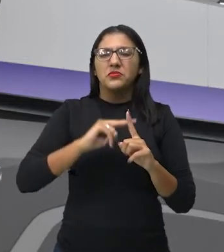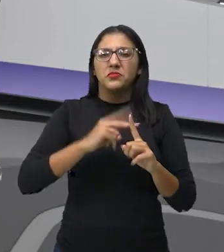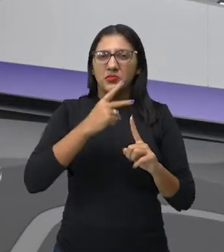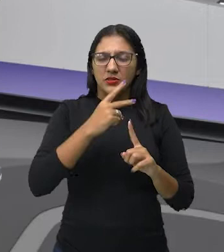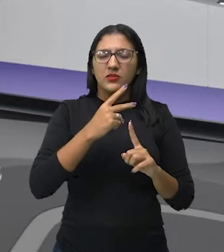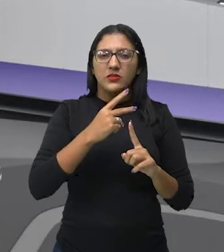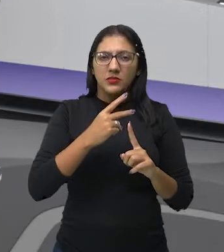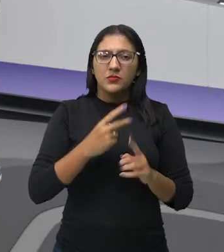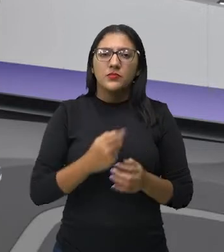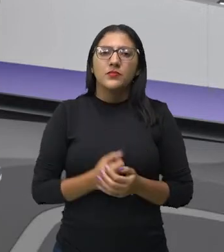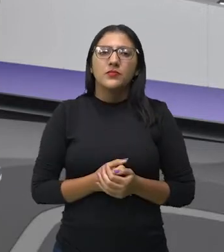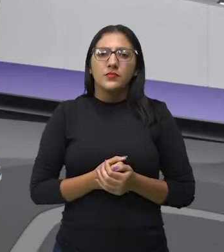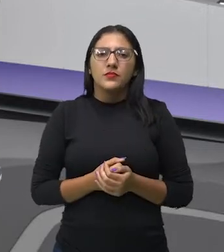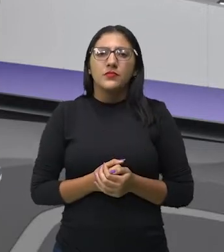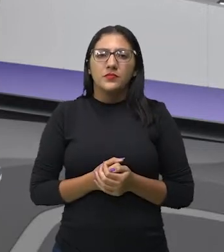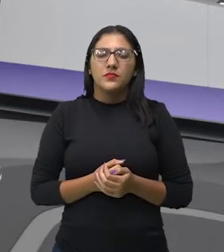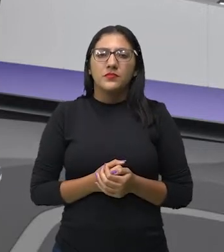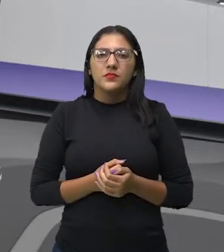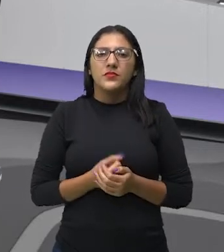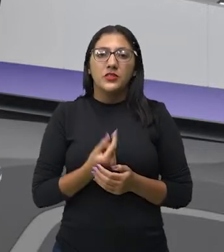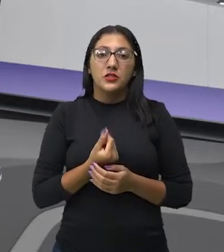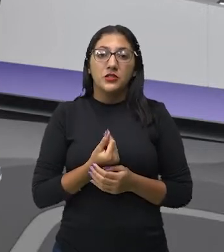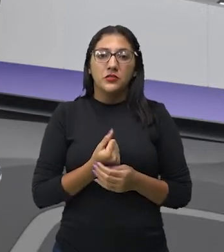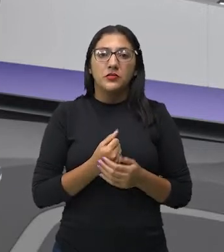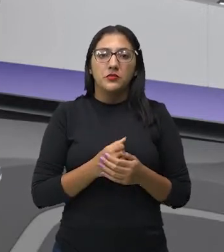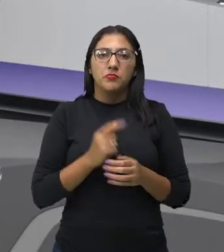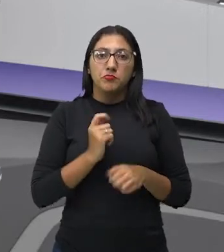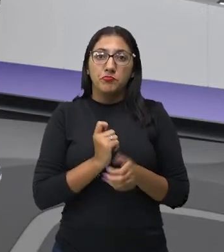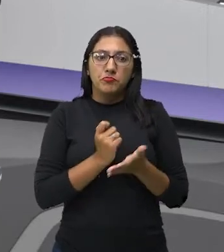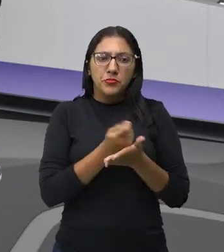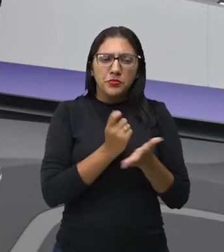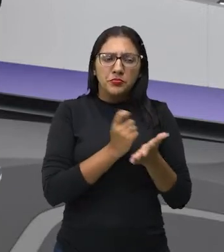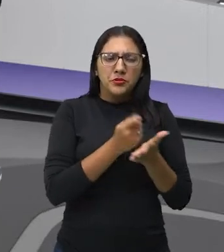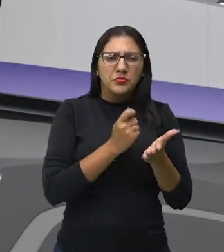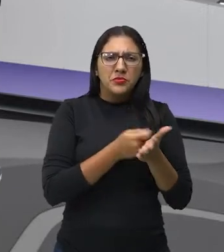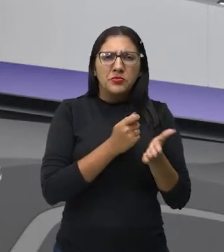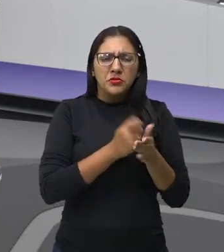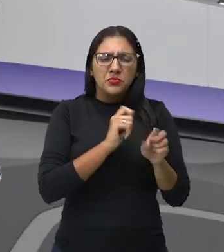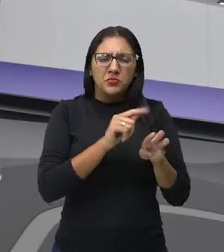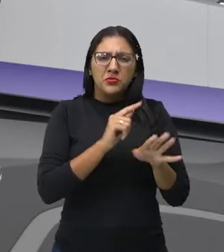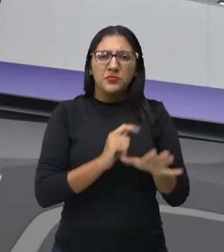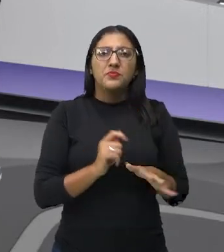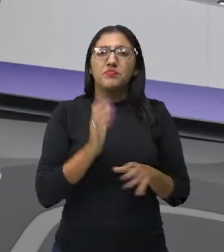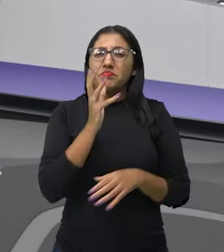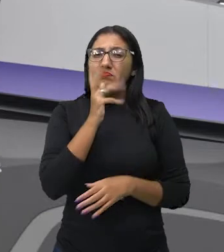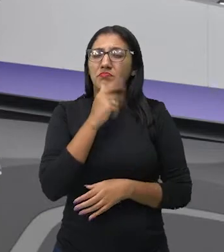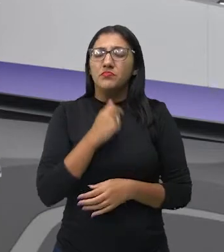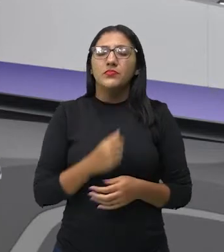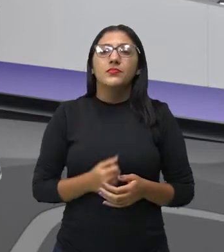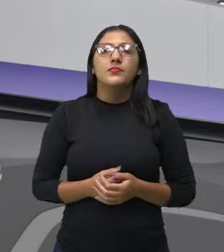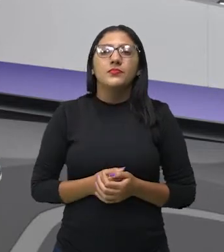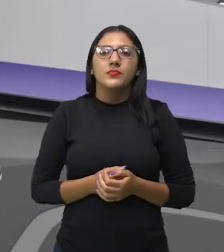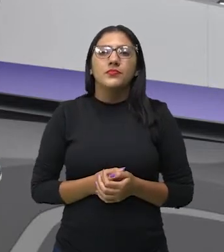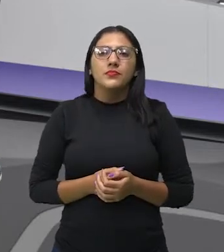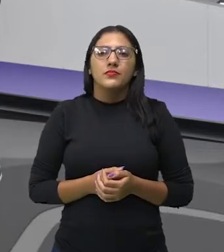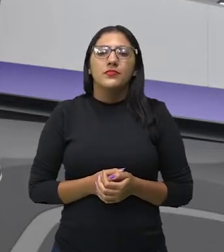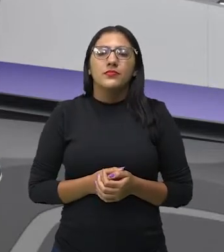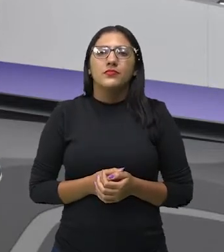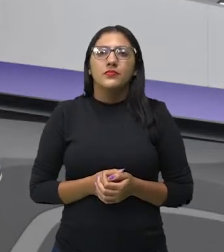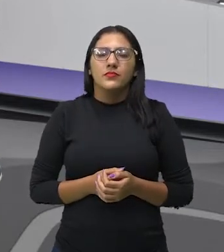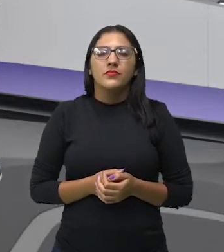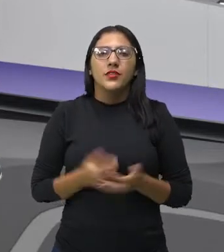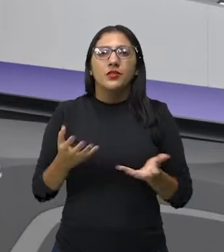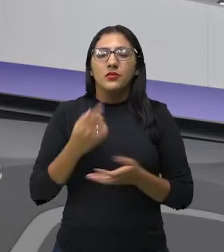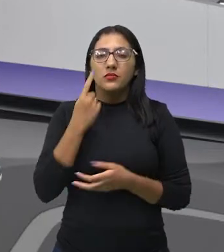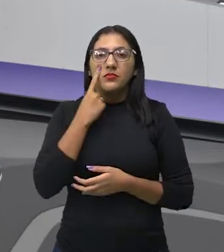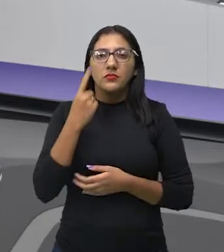por esse dinheiro que ele emprestou e vai devolver esse dinheiro parceladamente. Beleza? É uma introdução aí para a gente falar